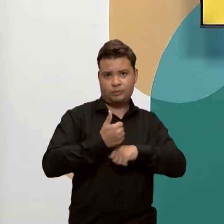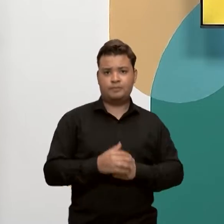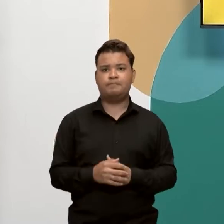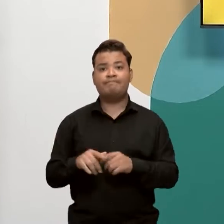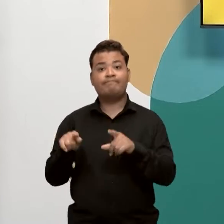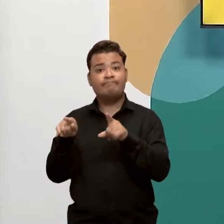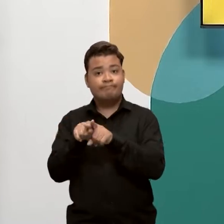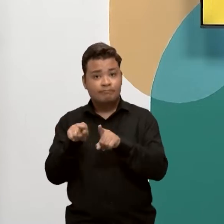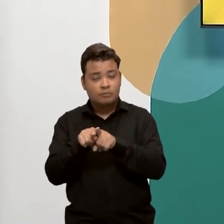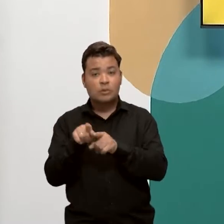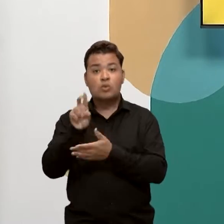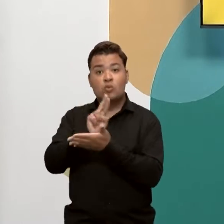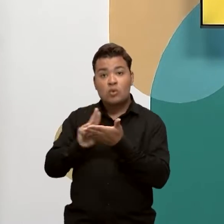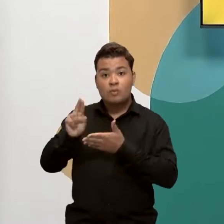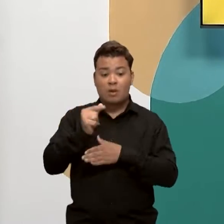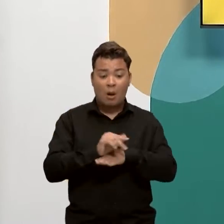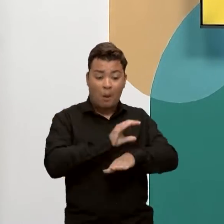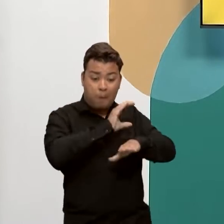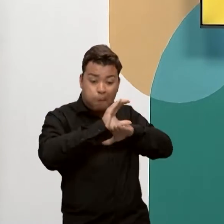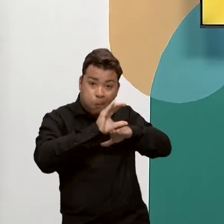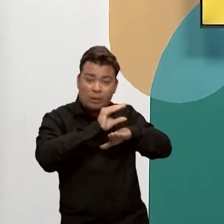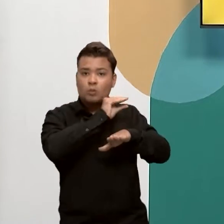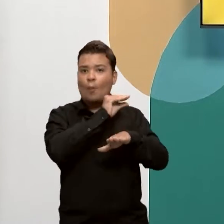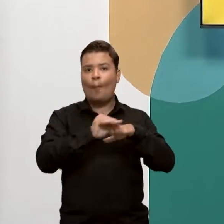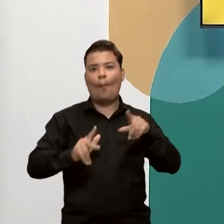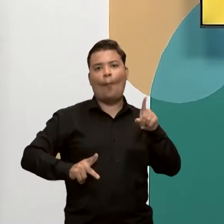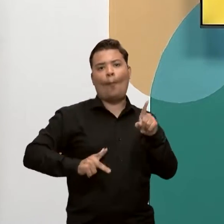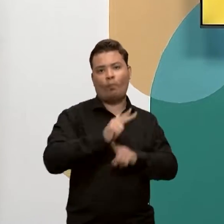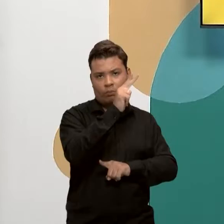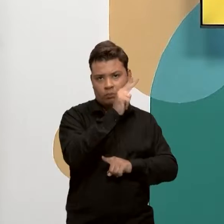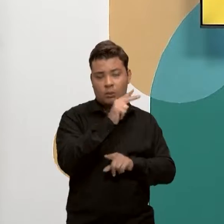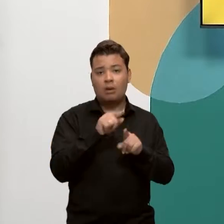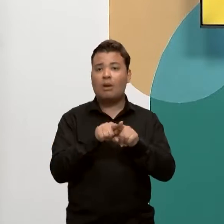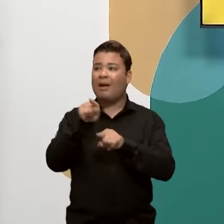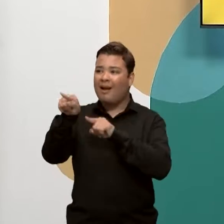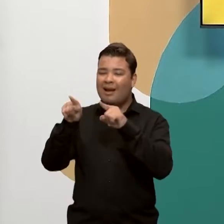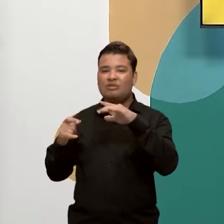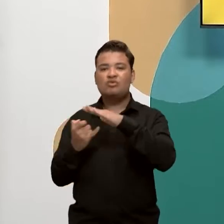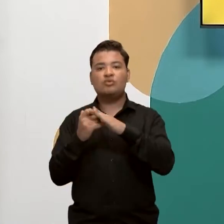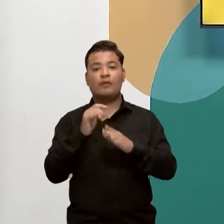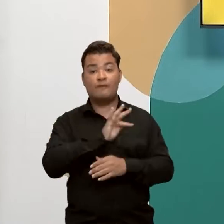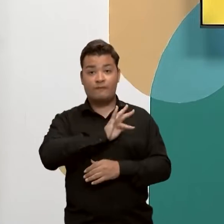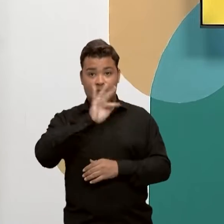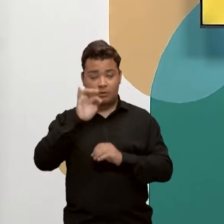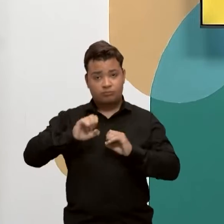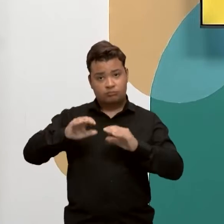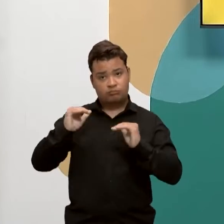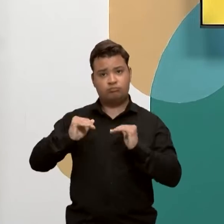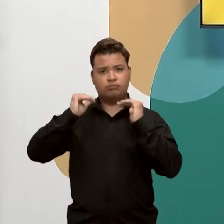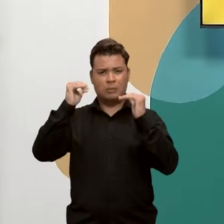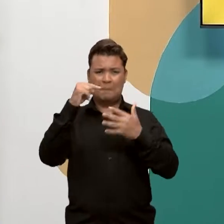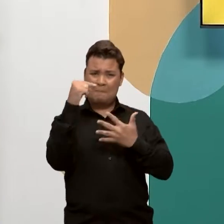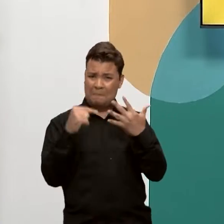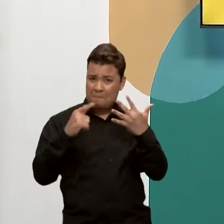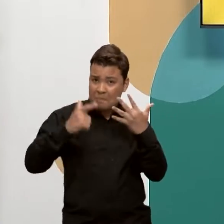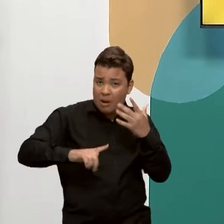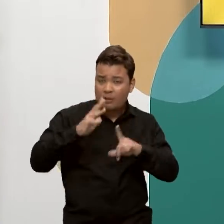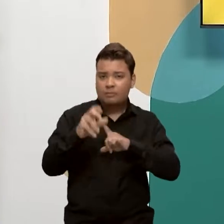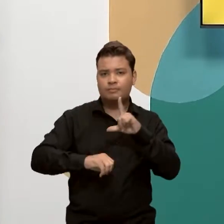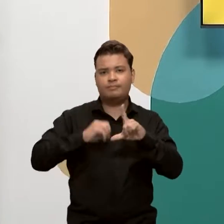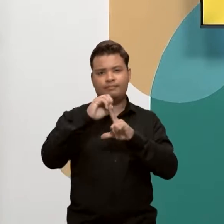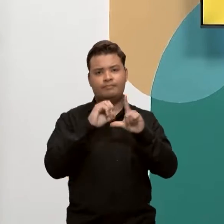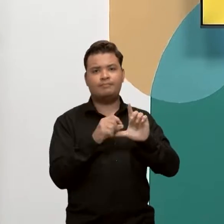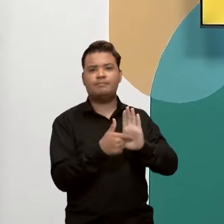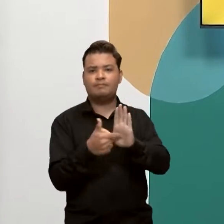corte no orçamento das universidades e instituições federais de ensino superior. Tudo isso e muito mais no Mundo UFG